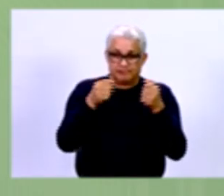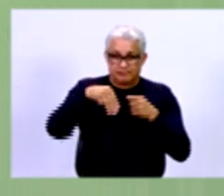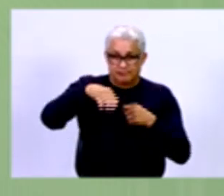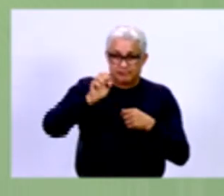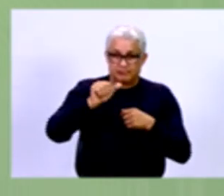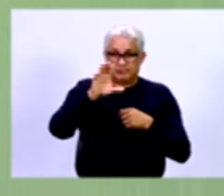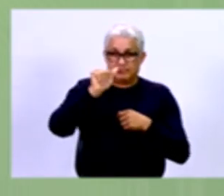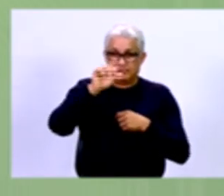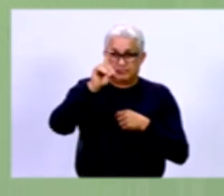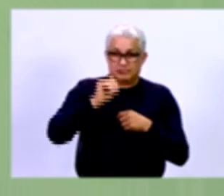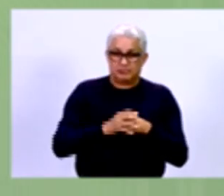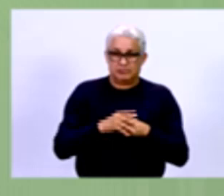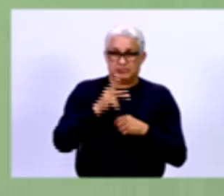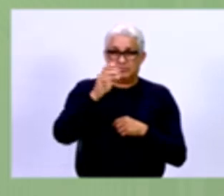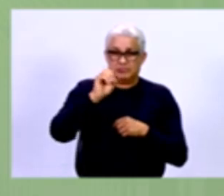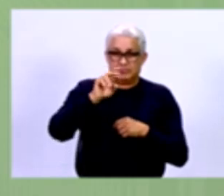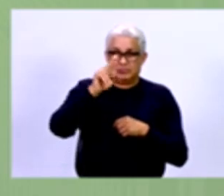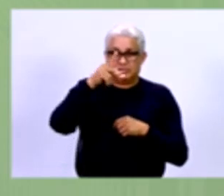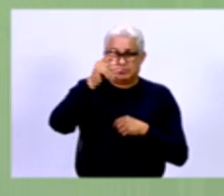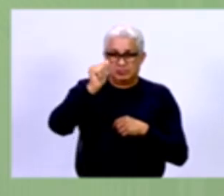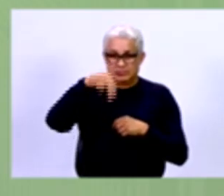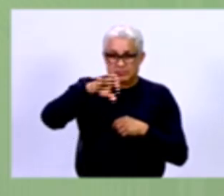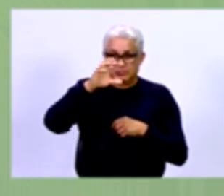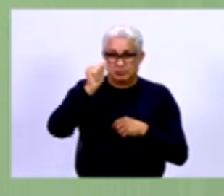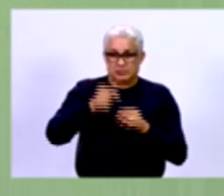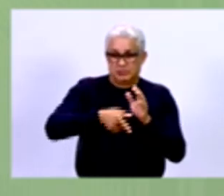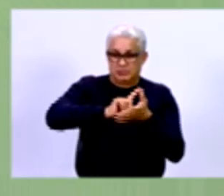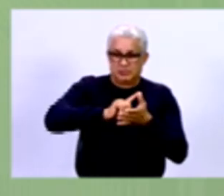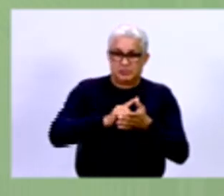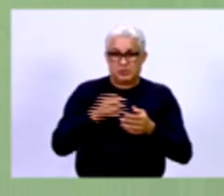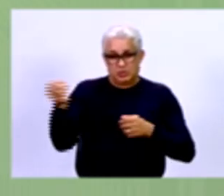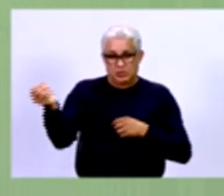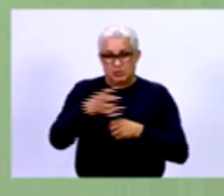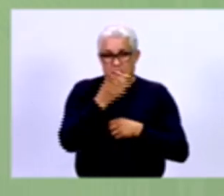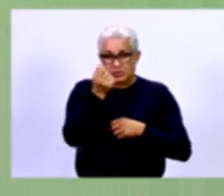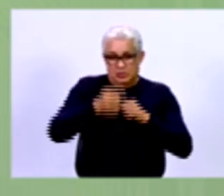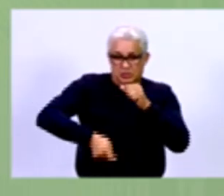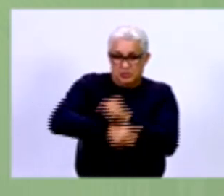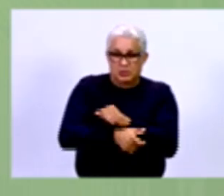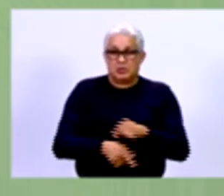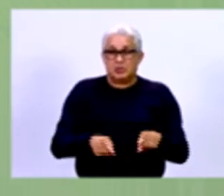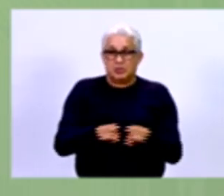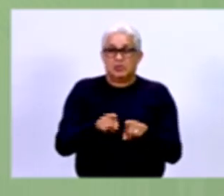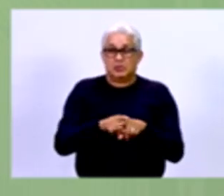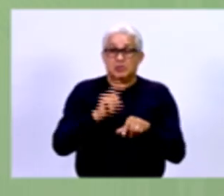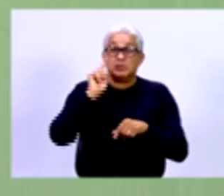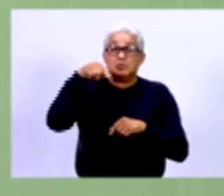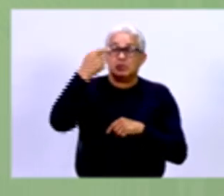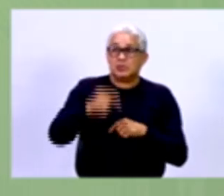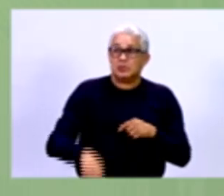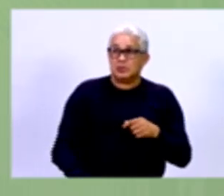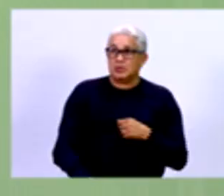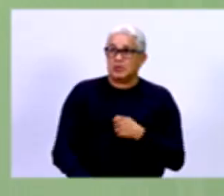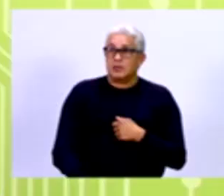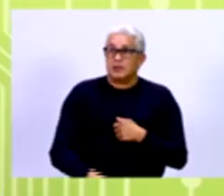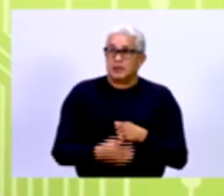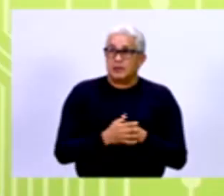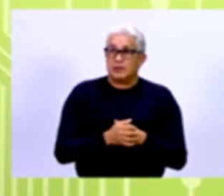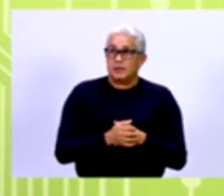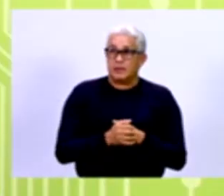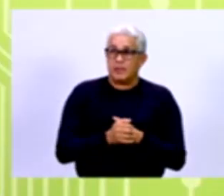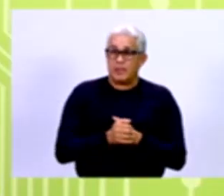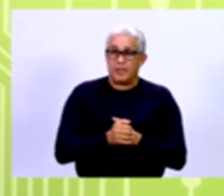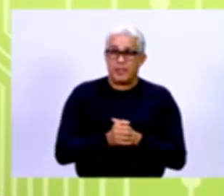Então, poupança prévia para gerar novos investimentos. Em seguida, vamos trabalhar um segundo